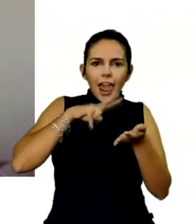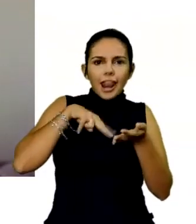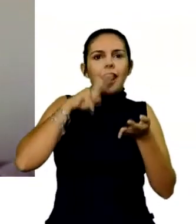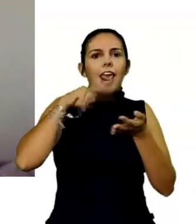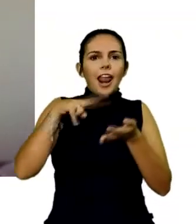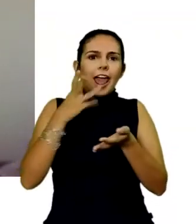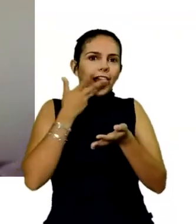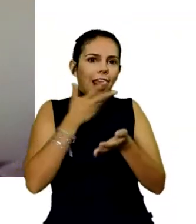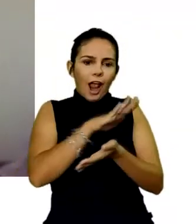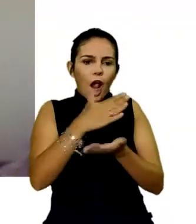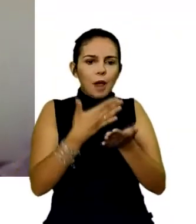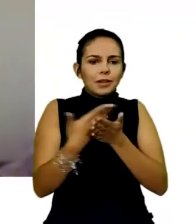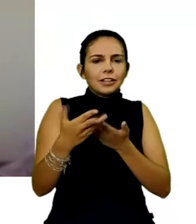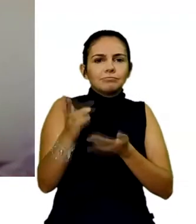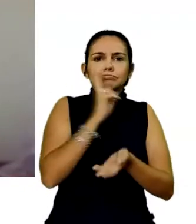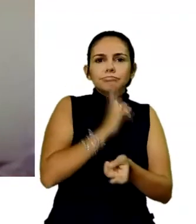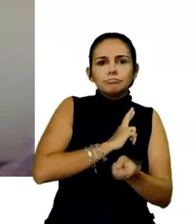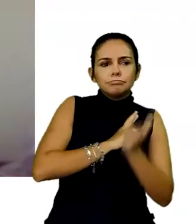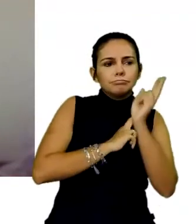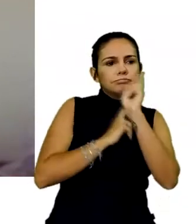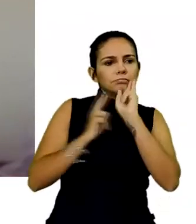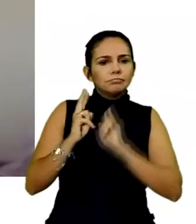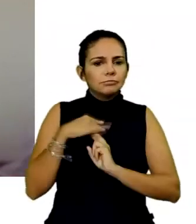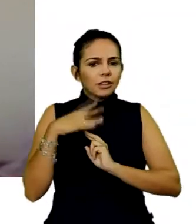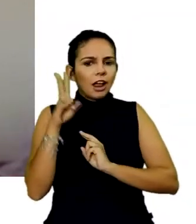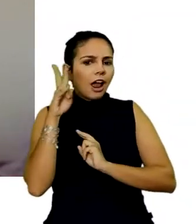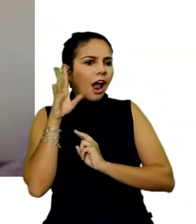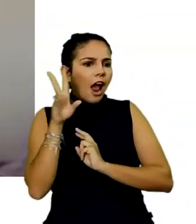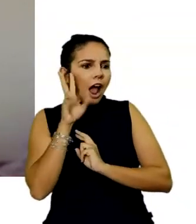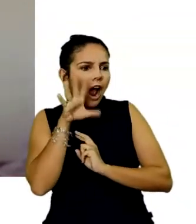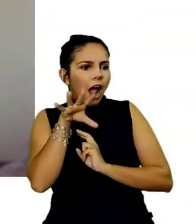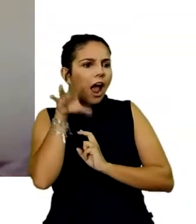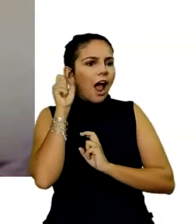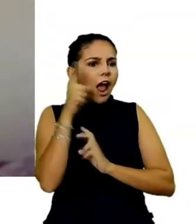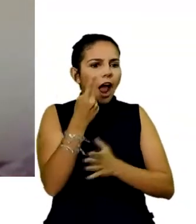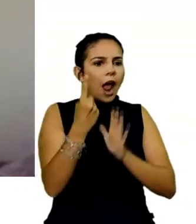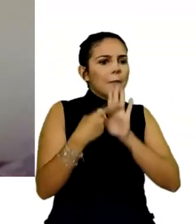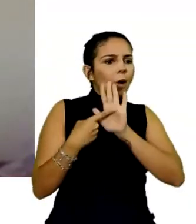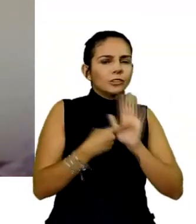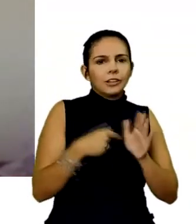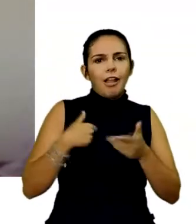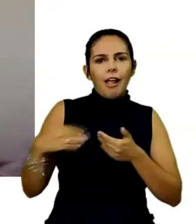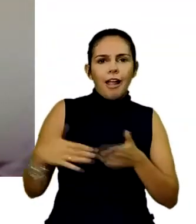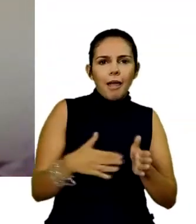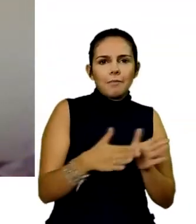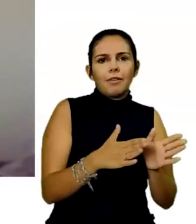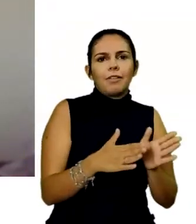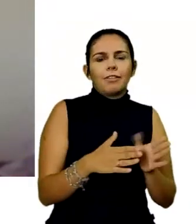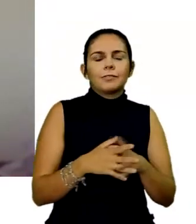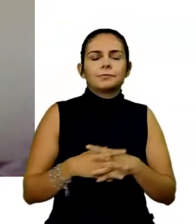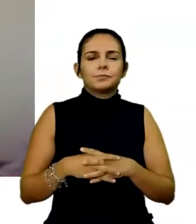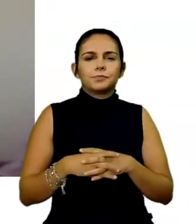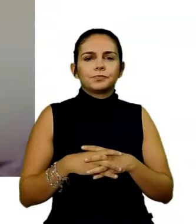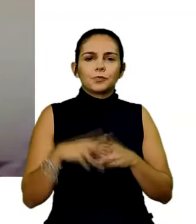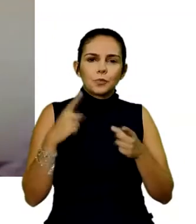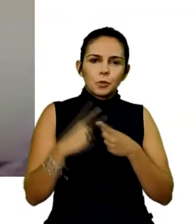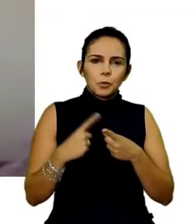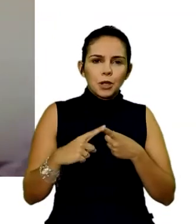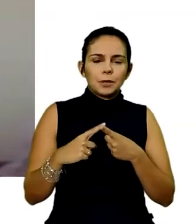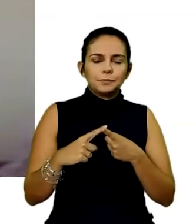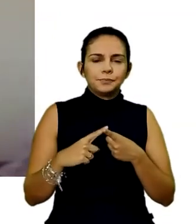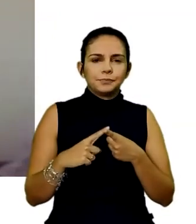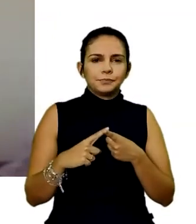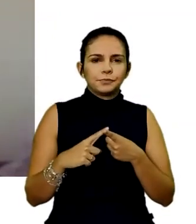os leitores começavam a dar as respostas, aí eles foram me mostrando o caminho. Acho que é isso,